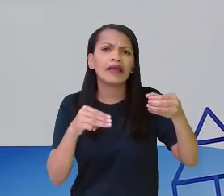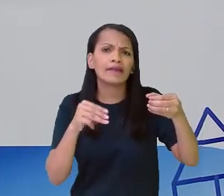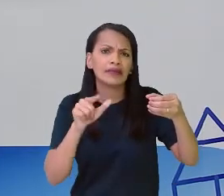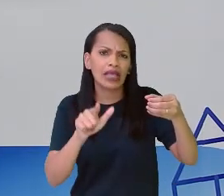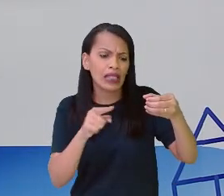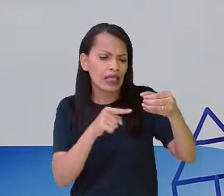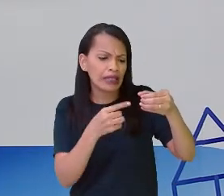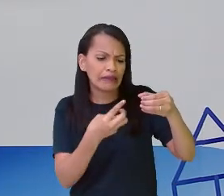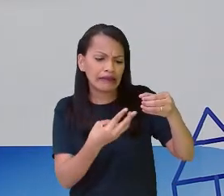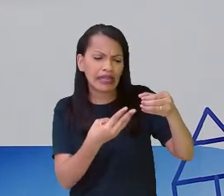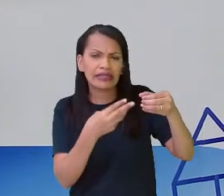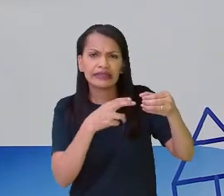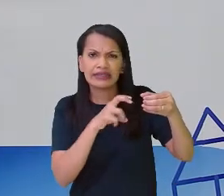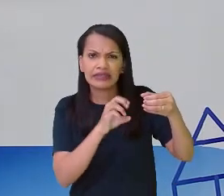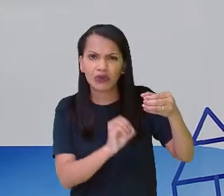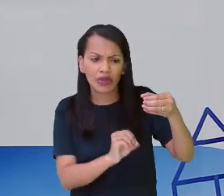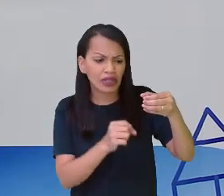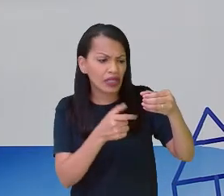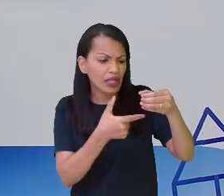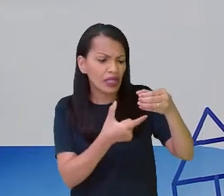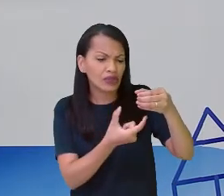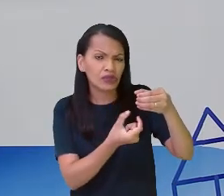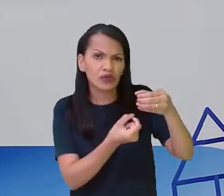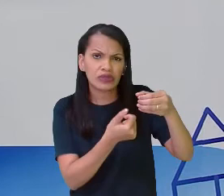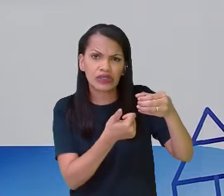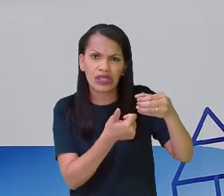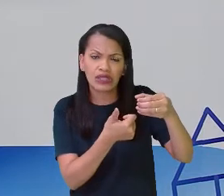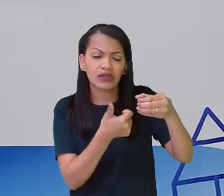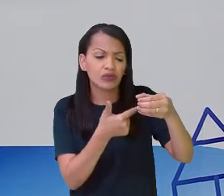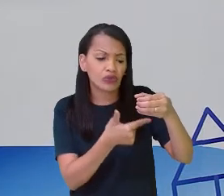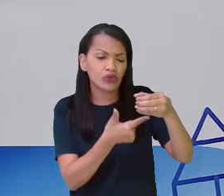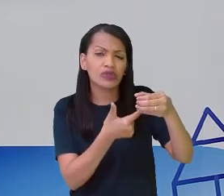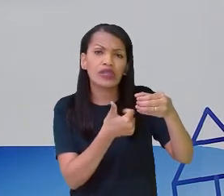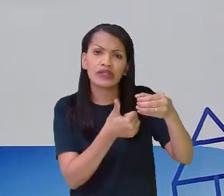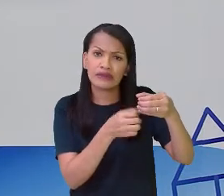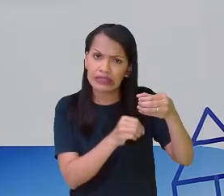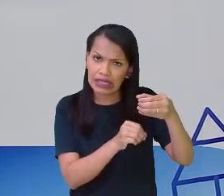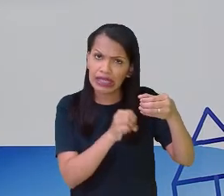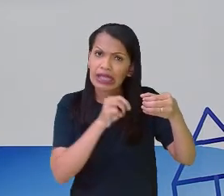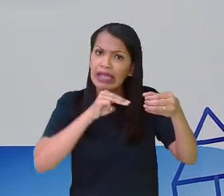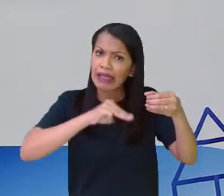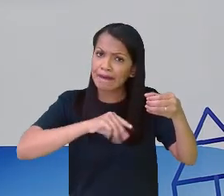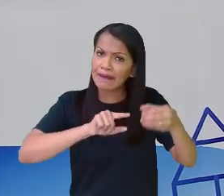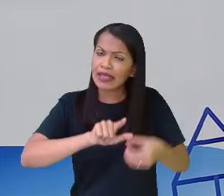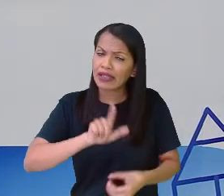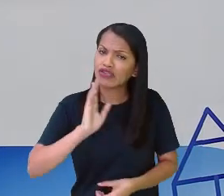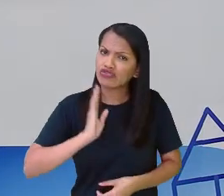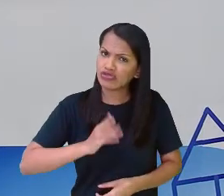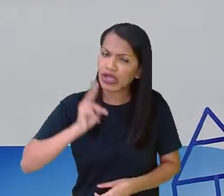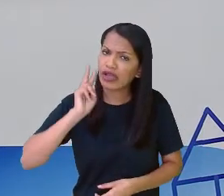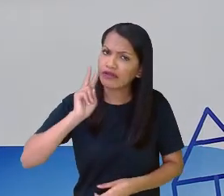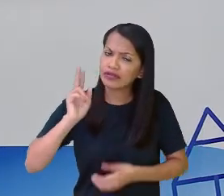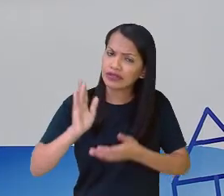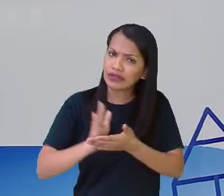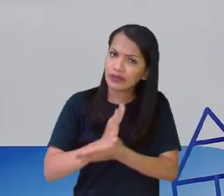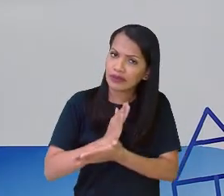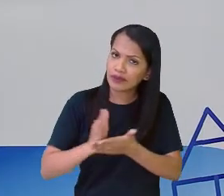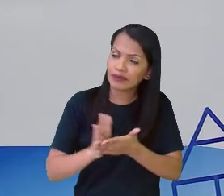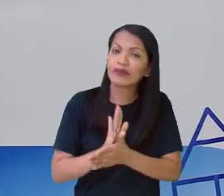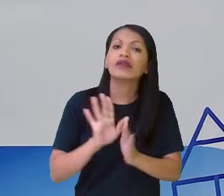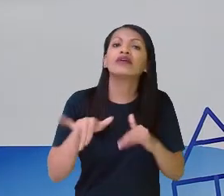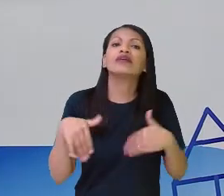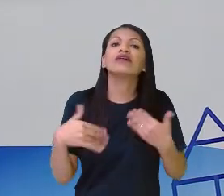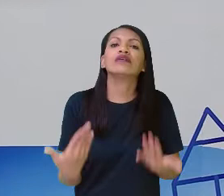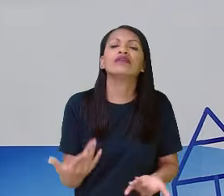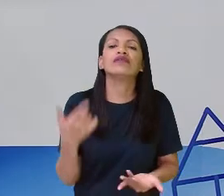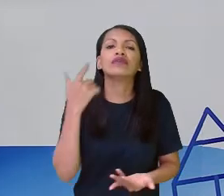ml, 200 ml, 210 ml. Já vi algumas latinhas de refrigerante também com ml. Estou